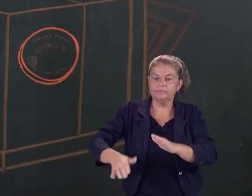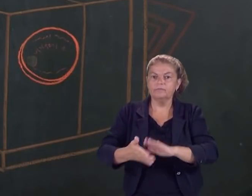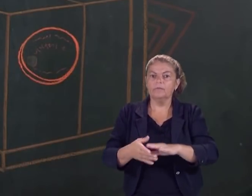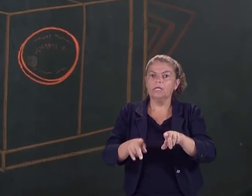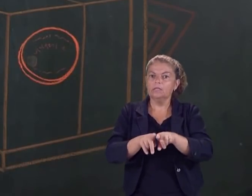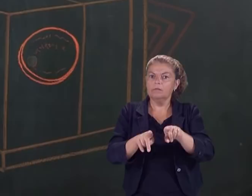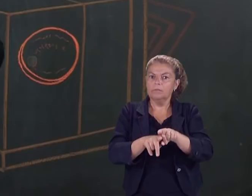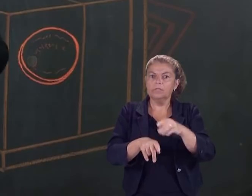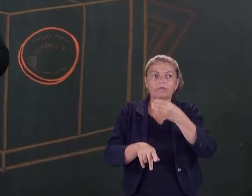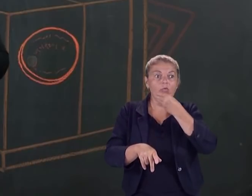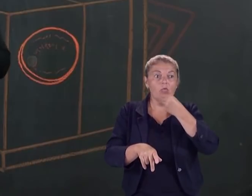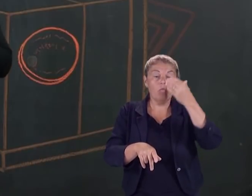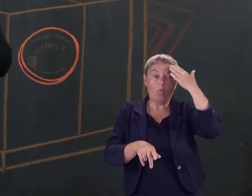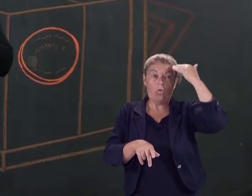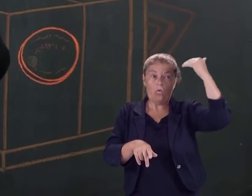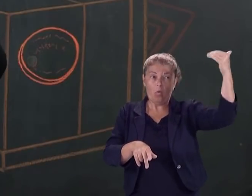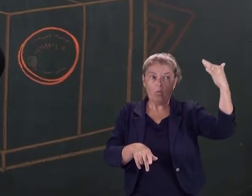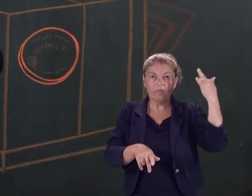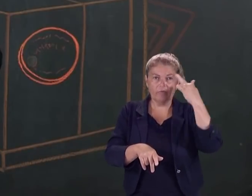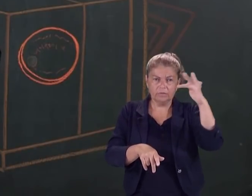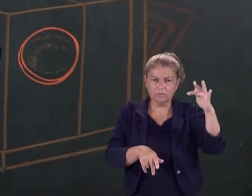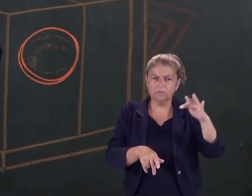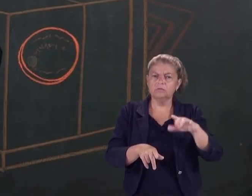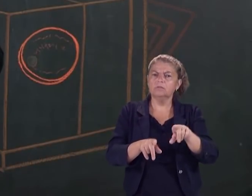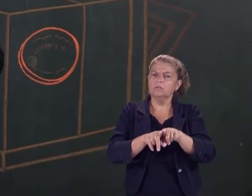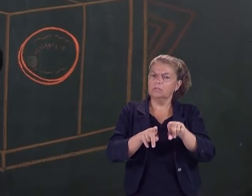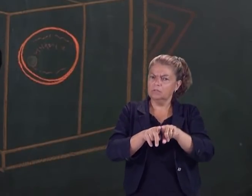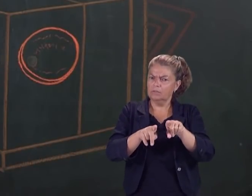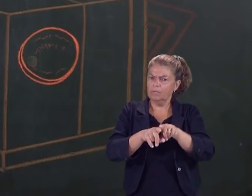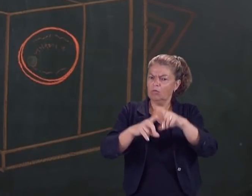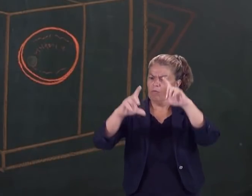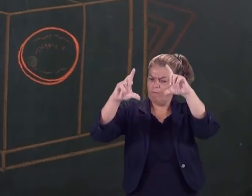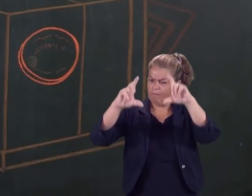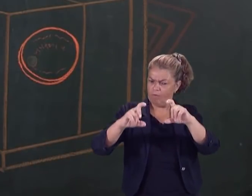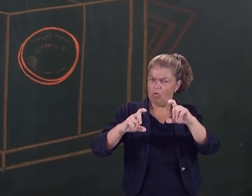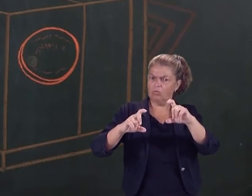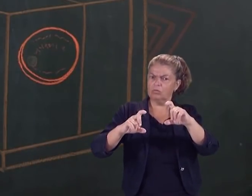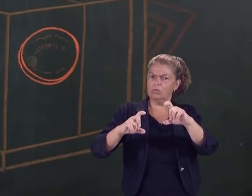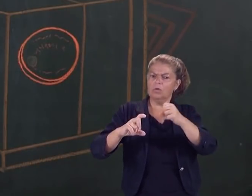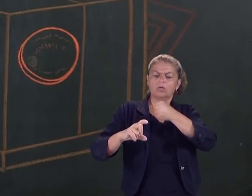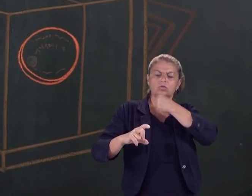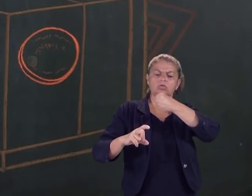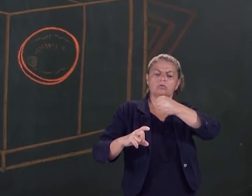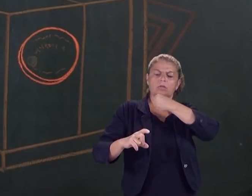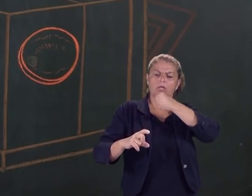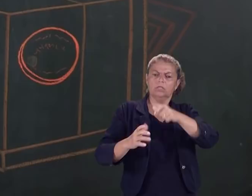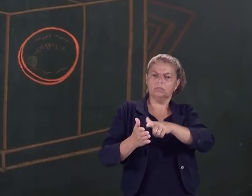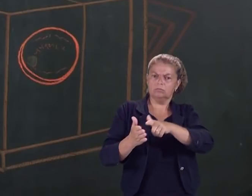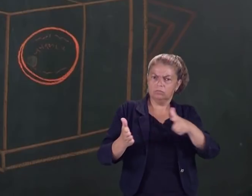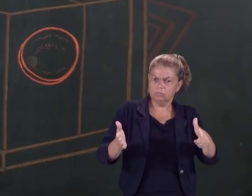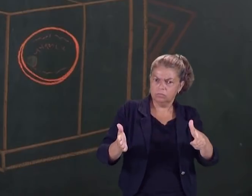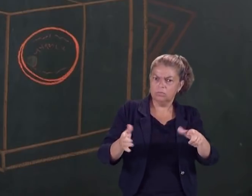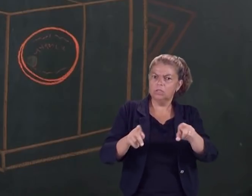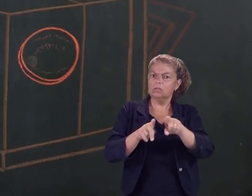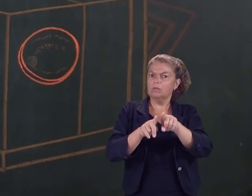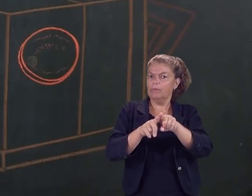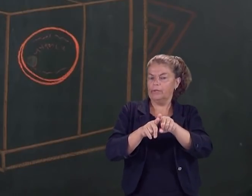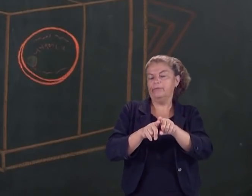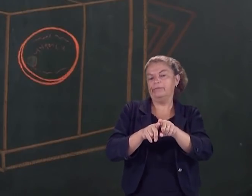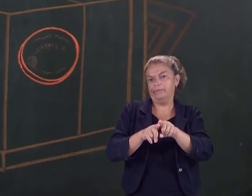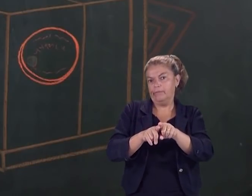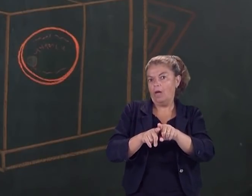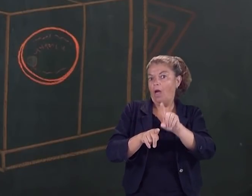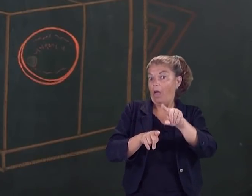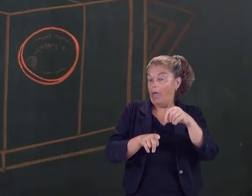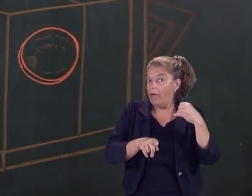chamado Bresson, que era francês, e ele trabalhou com o fotojornalismo, Assim, a fotografia ela sempre foi uma forma